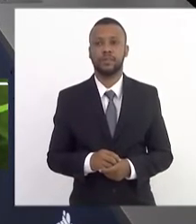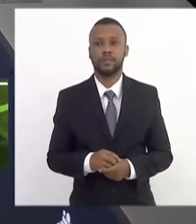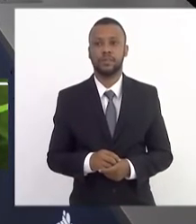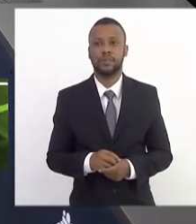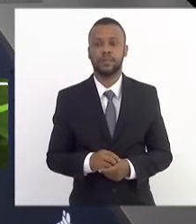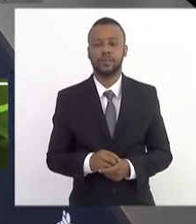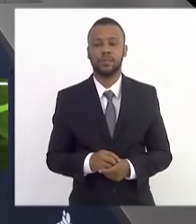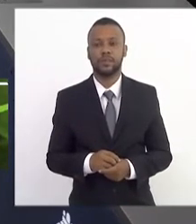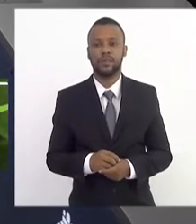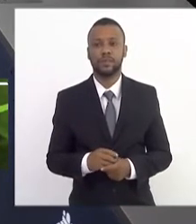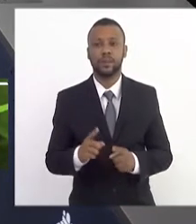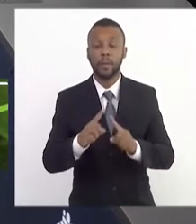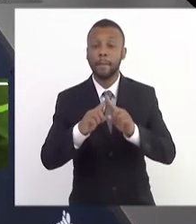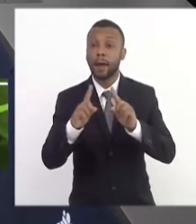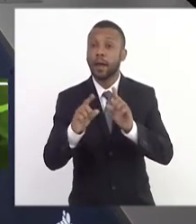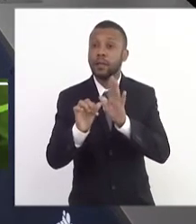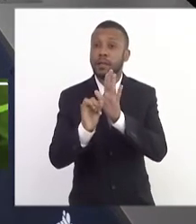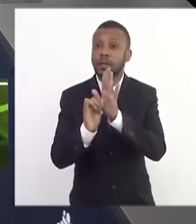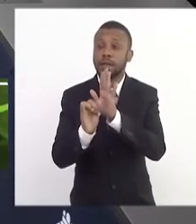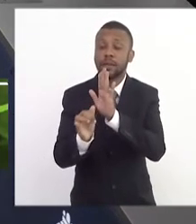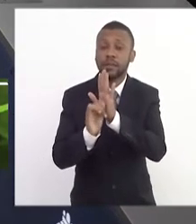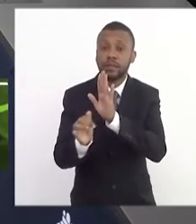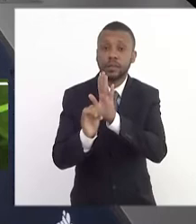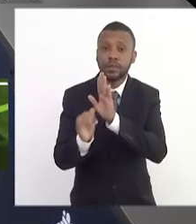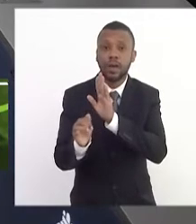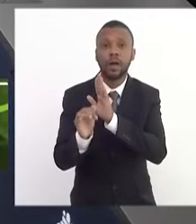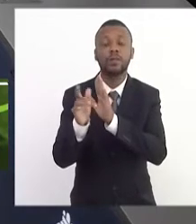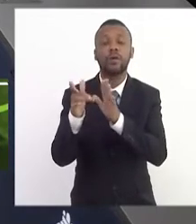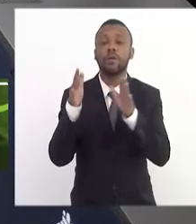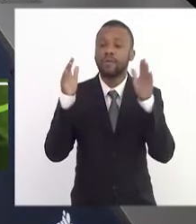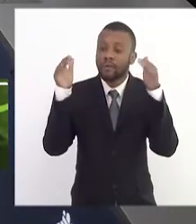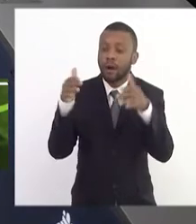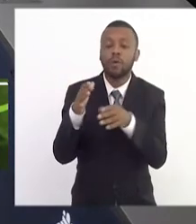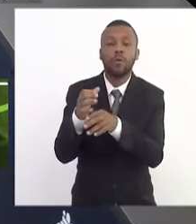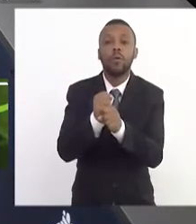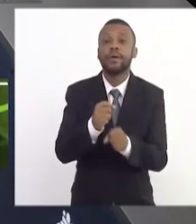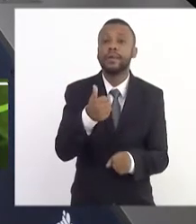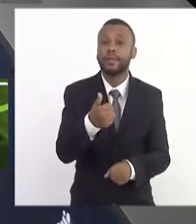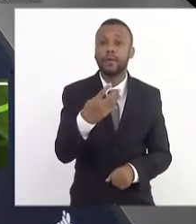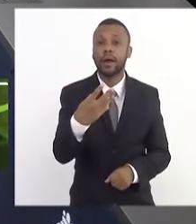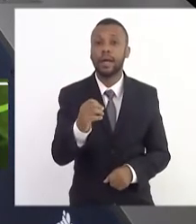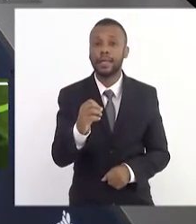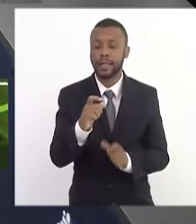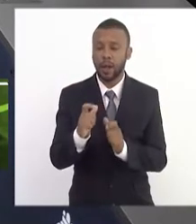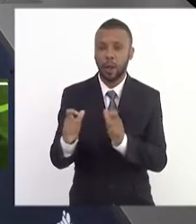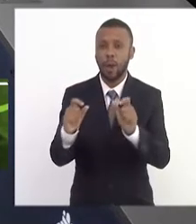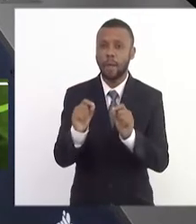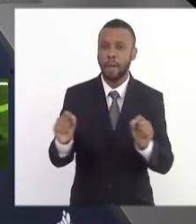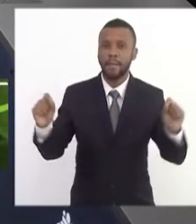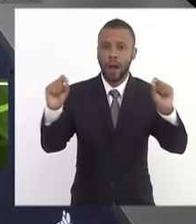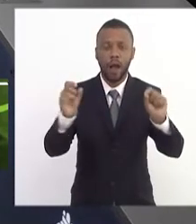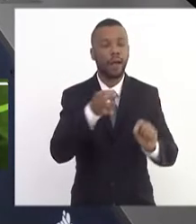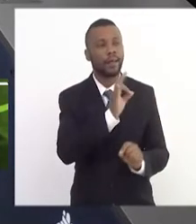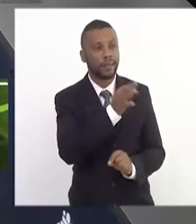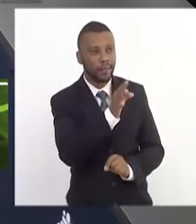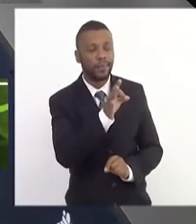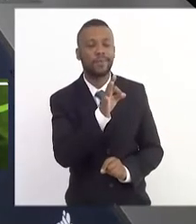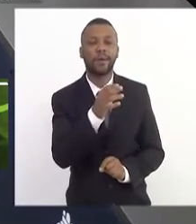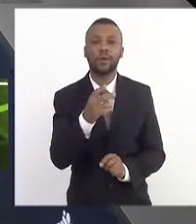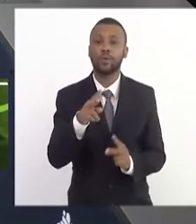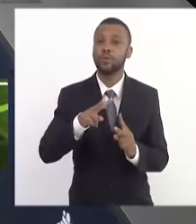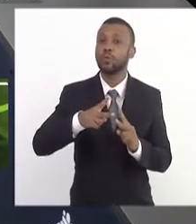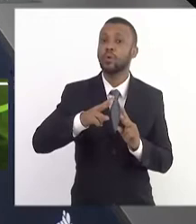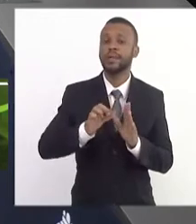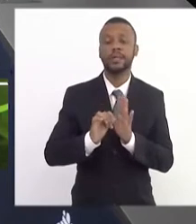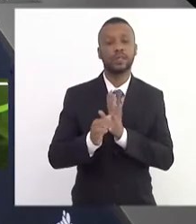Mas esse edital são para os 140 locais foi ou só para 40? Foram dois